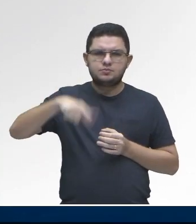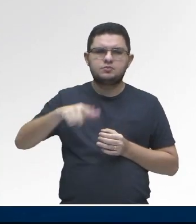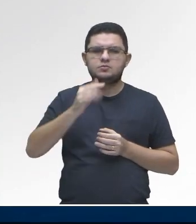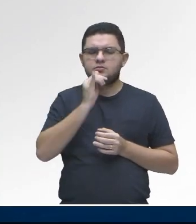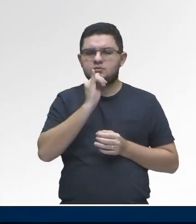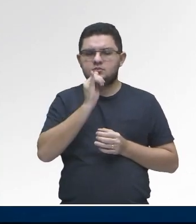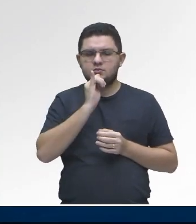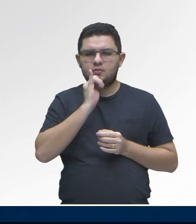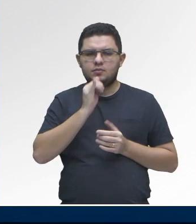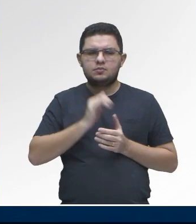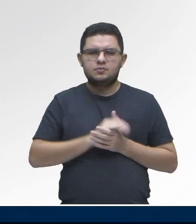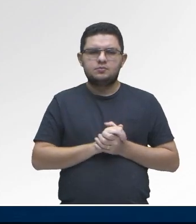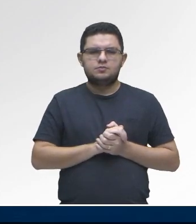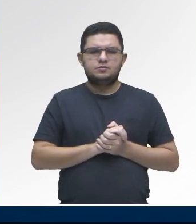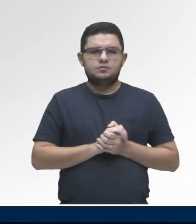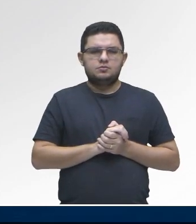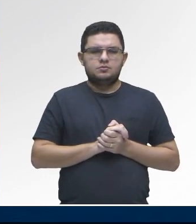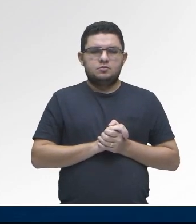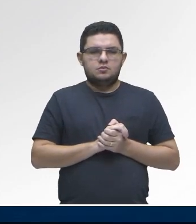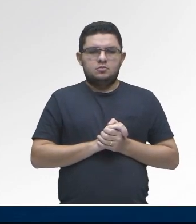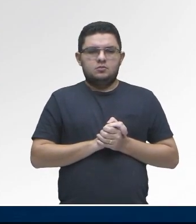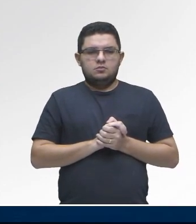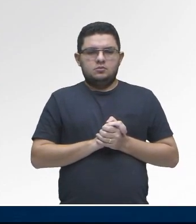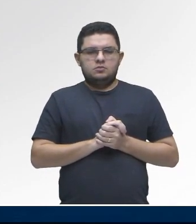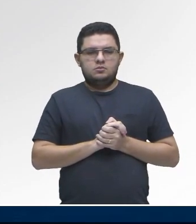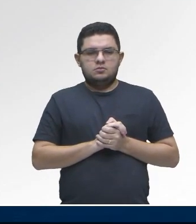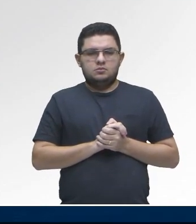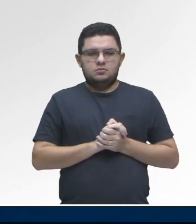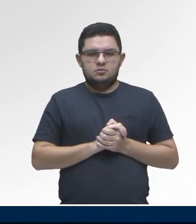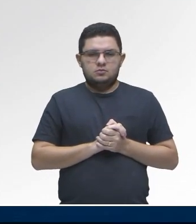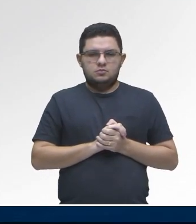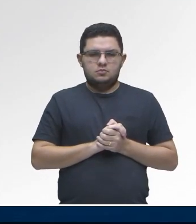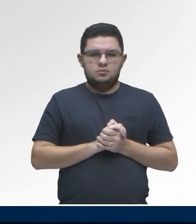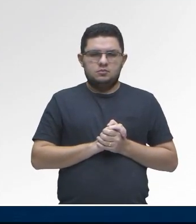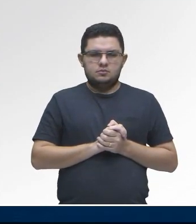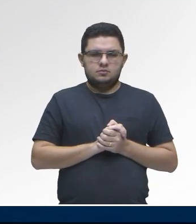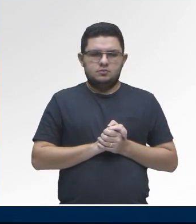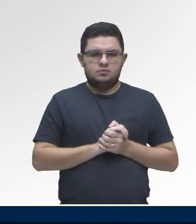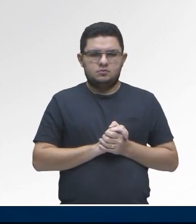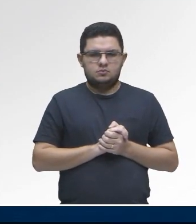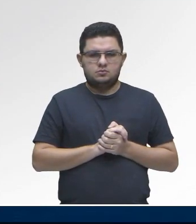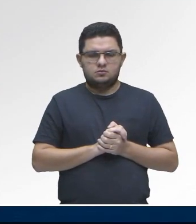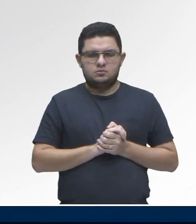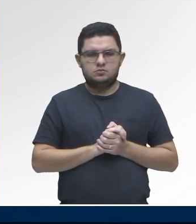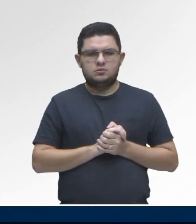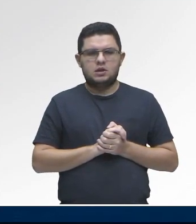Resolvemos a raiz quadrada, podemos resolver através da raiz quadrada ou através da